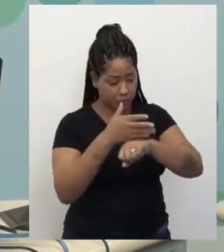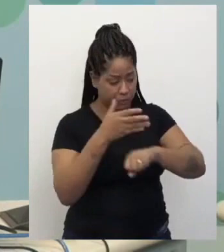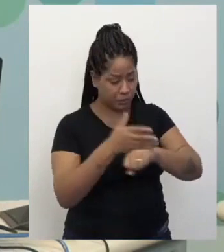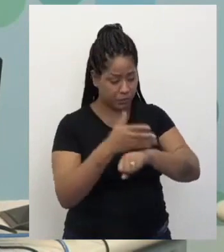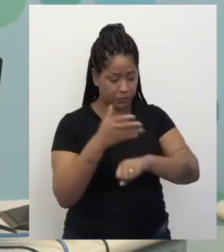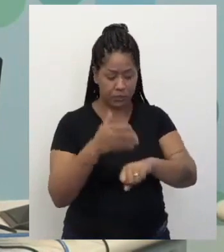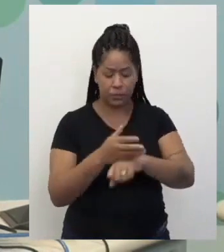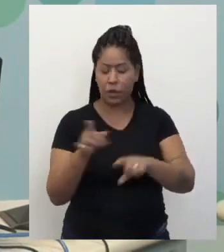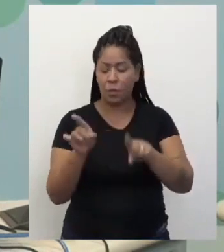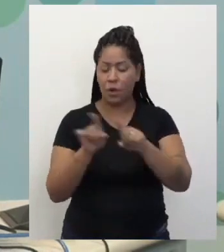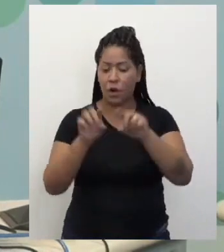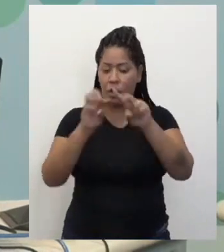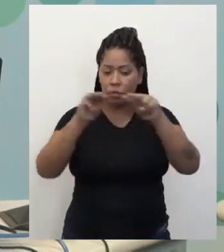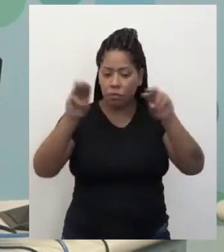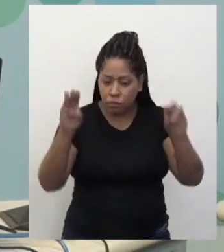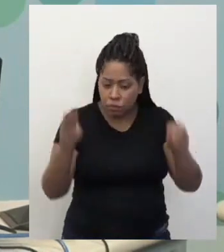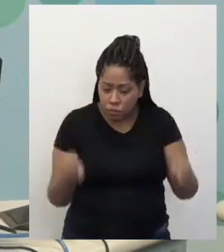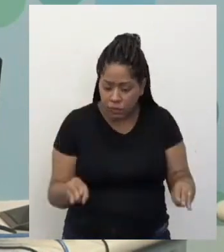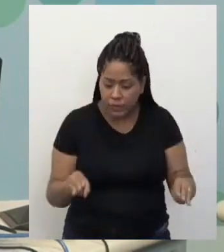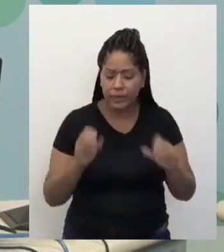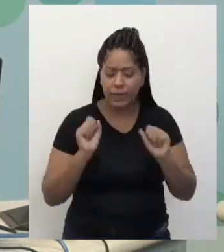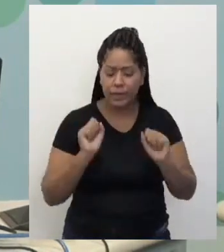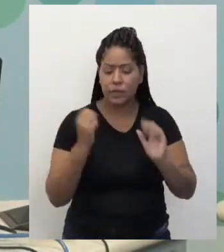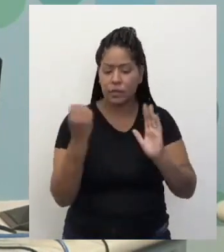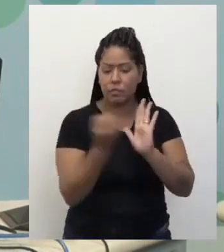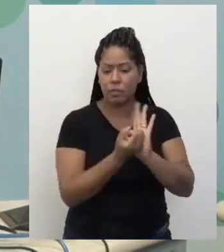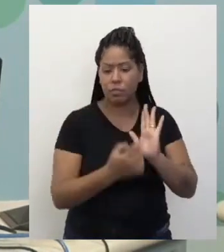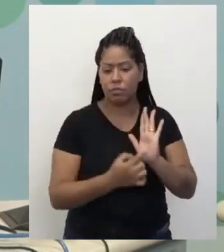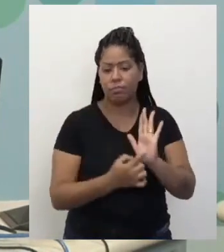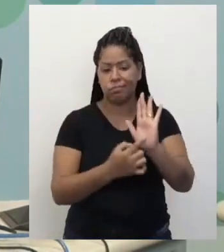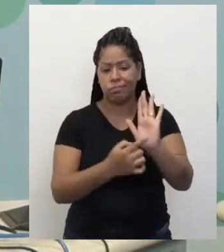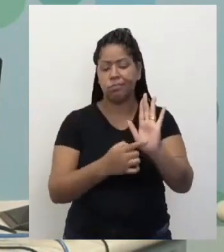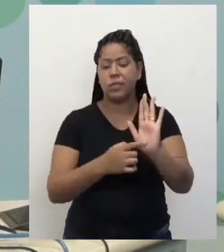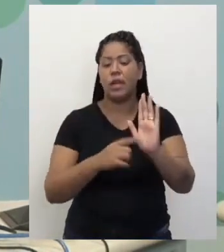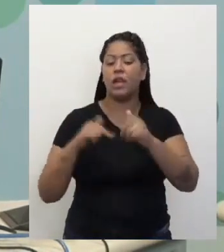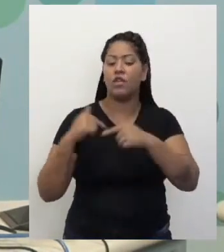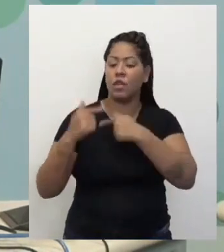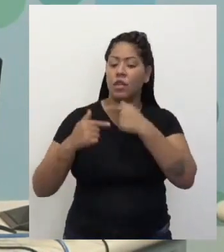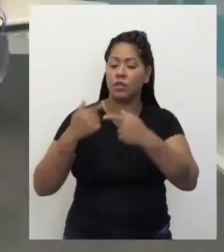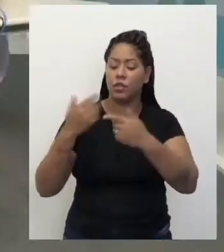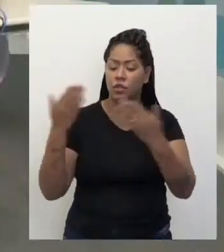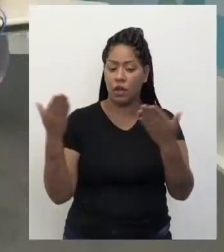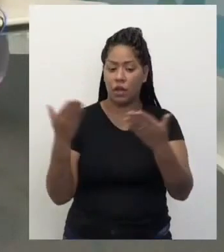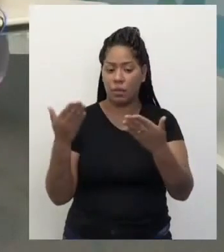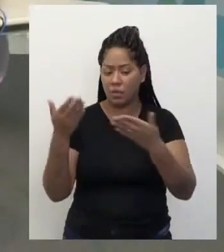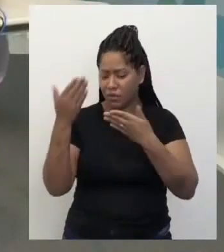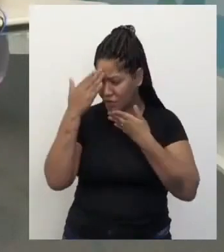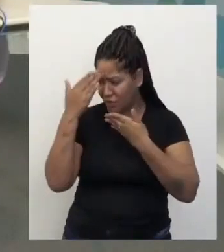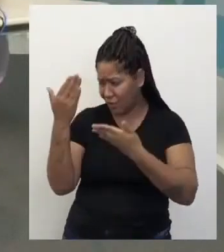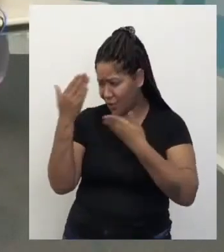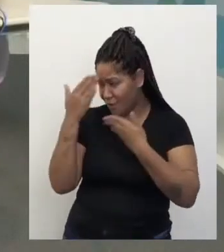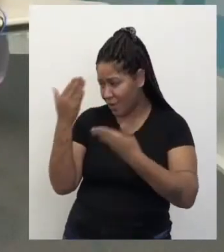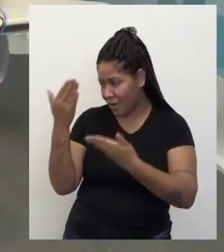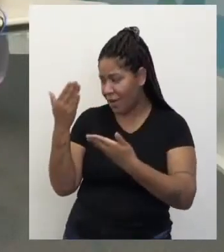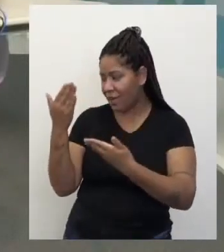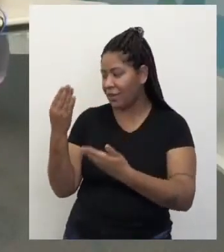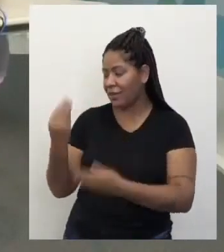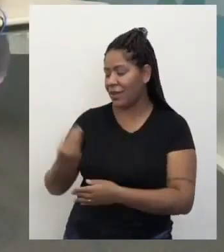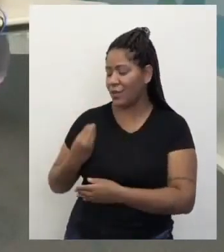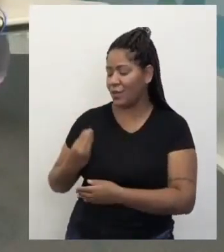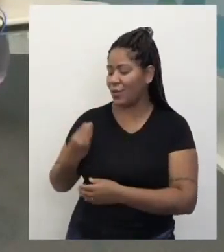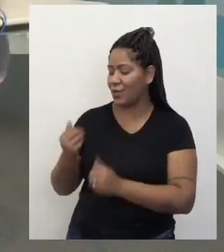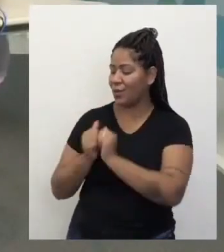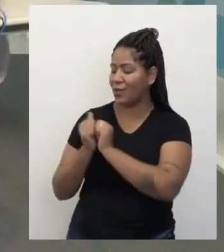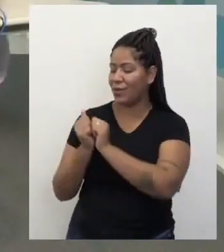estes museus sejam preservados para as próximas gerações aí. Professora Janaína, muito obrigada pela sua participação. Eu que